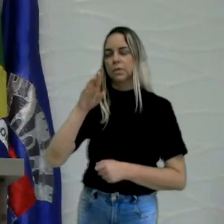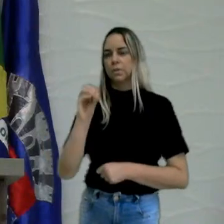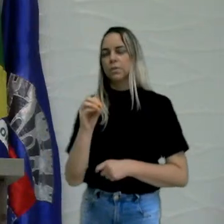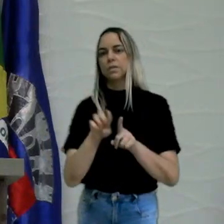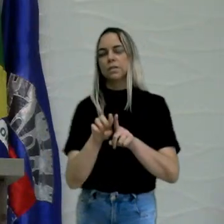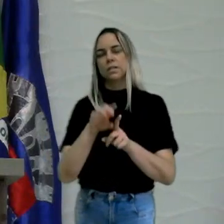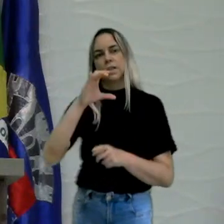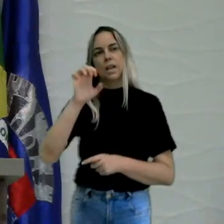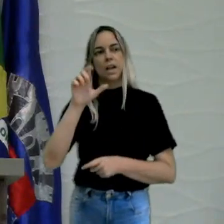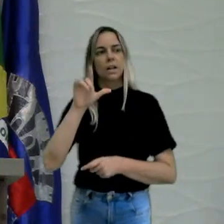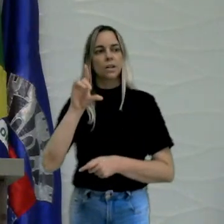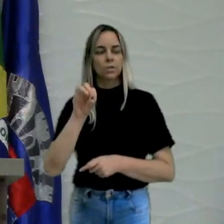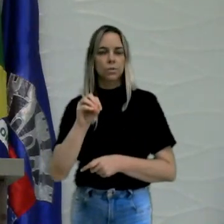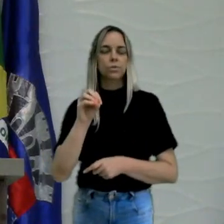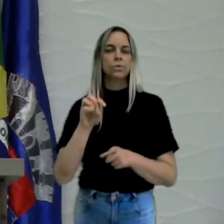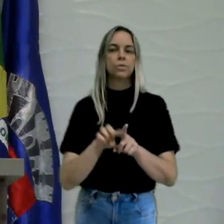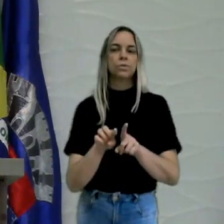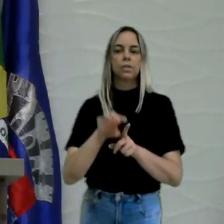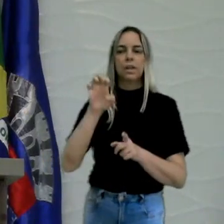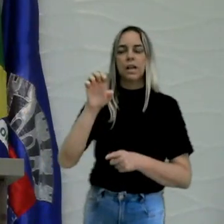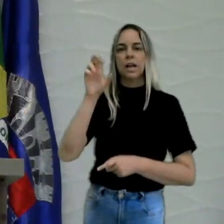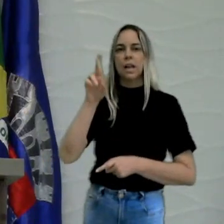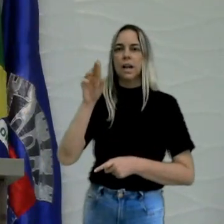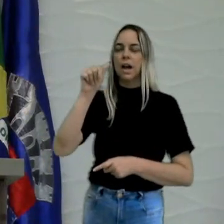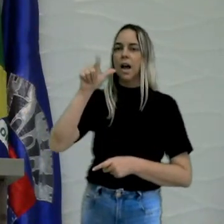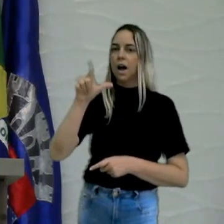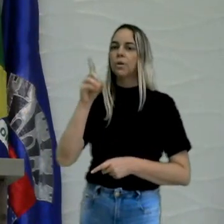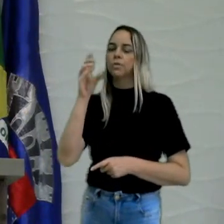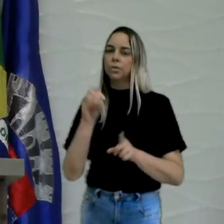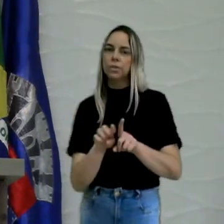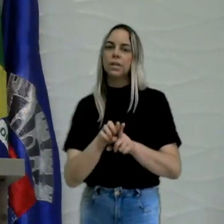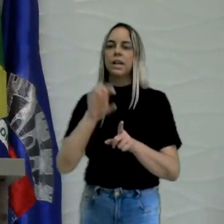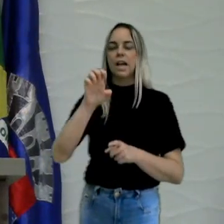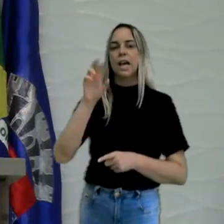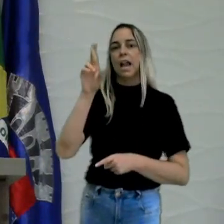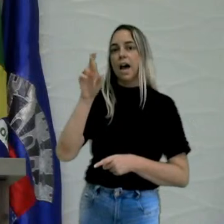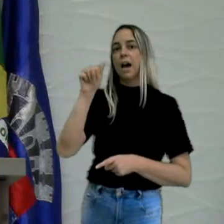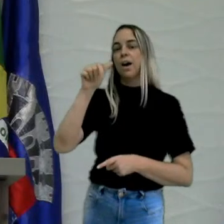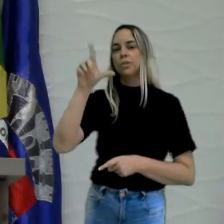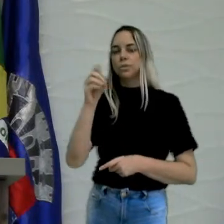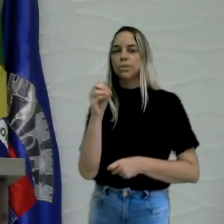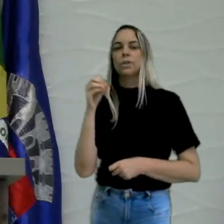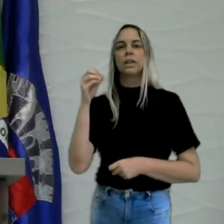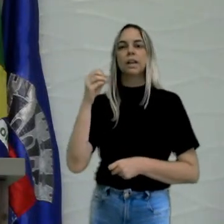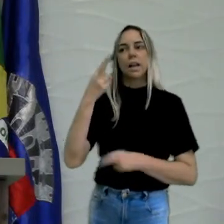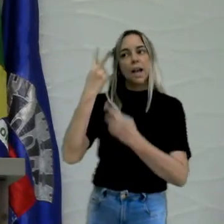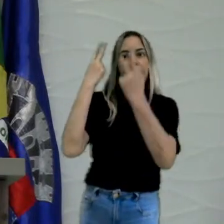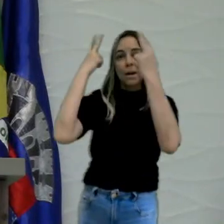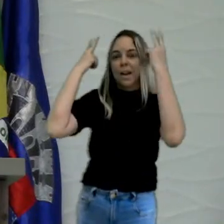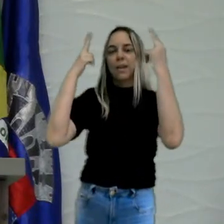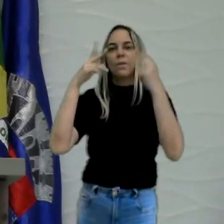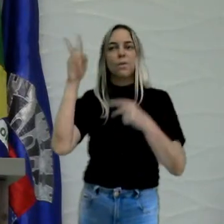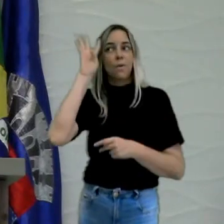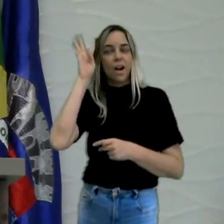Bamboi, Heraldo das Cacimbas, Heraldo Cabeleireiro e sua esposa, que nos escuta também toda quarta-feira.